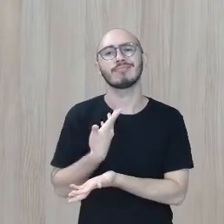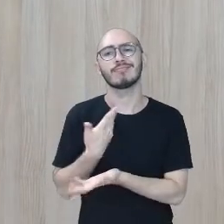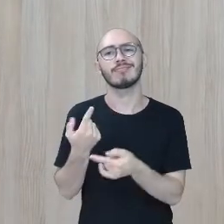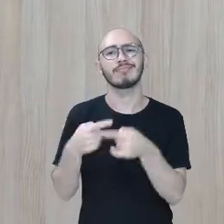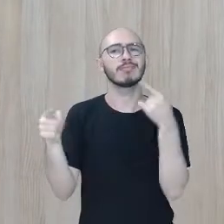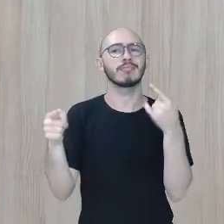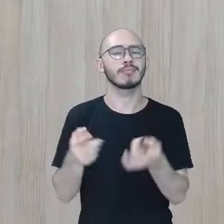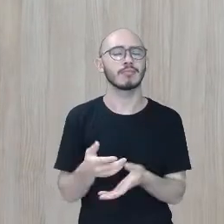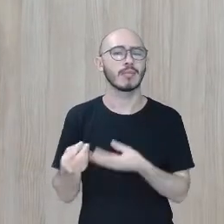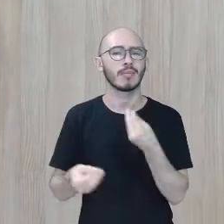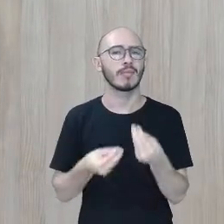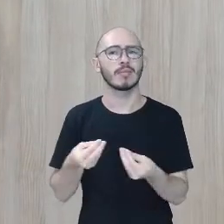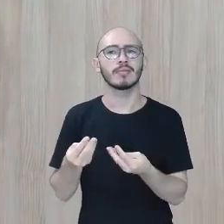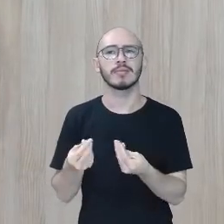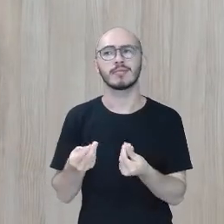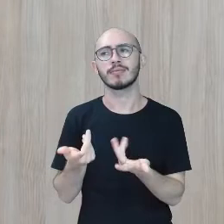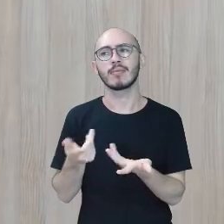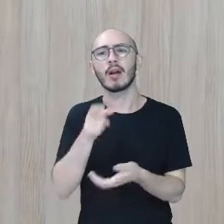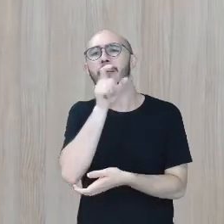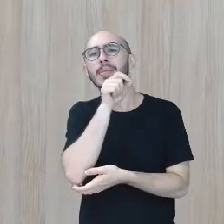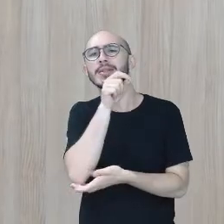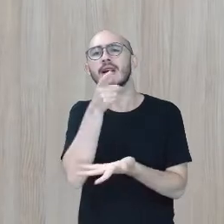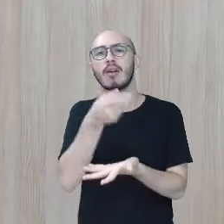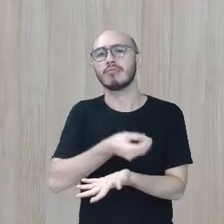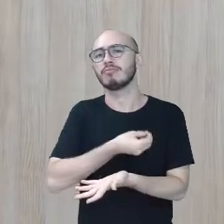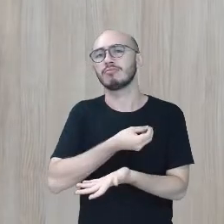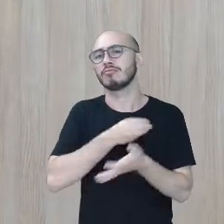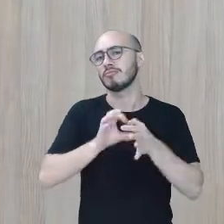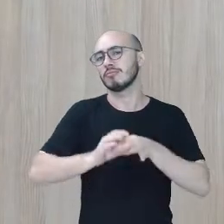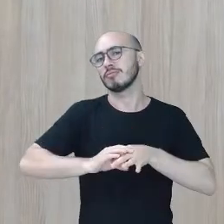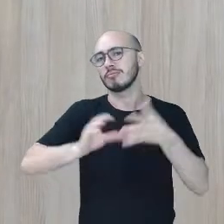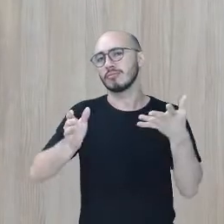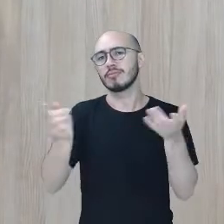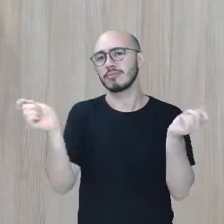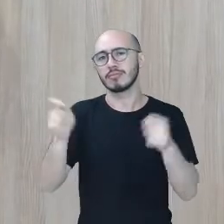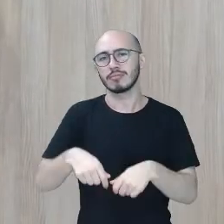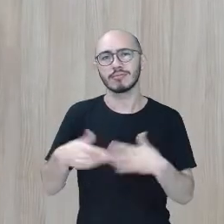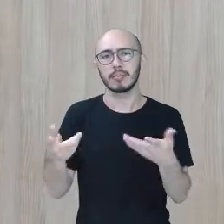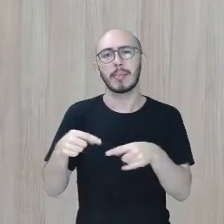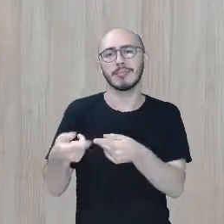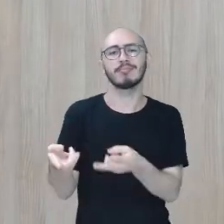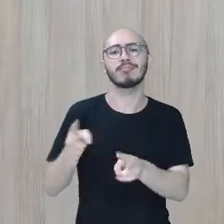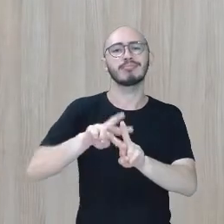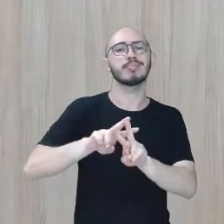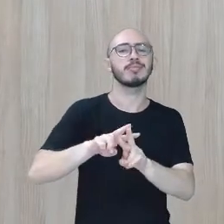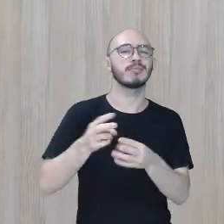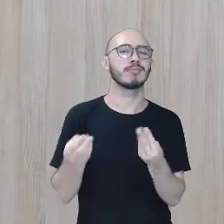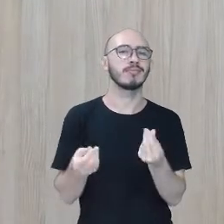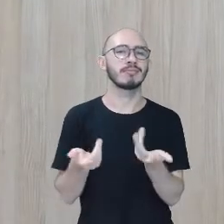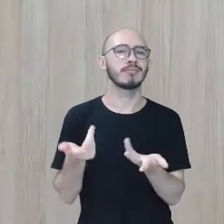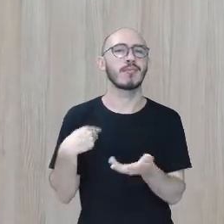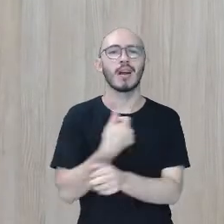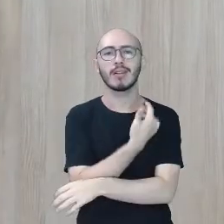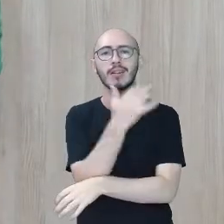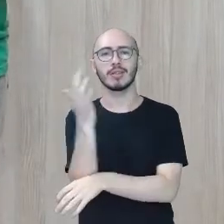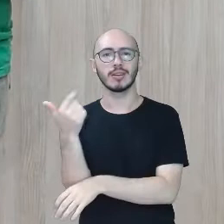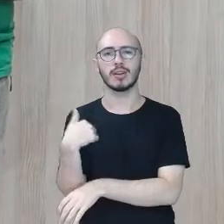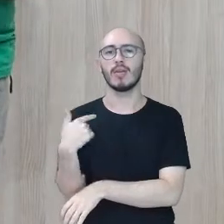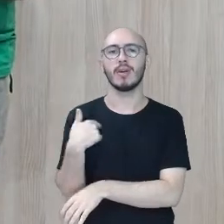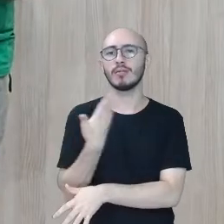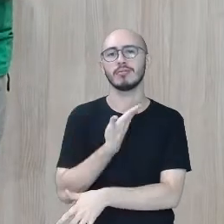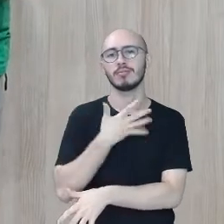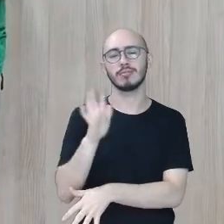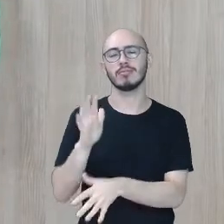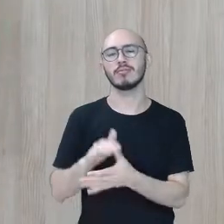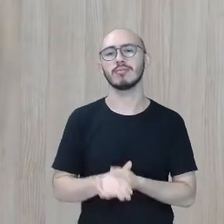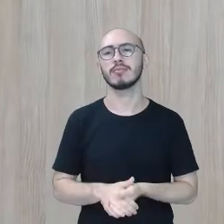e impede, né, que aquele animal ele esteja, né, com a sua vida na natureza, né? Então eu não sou muito